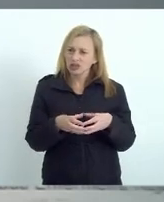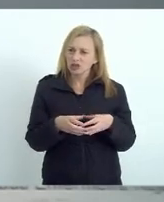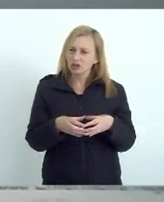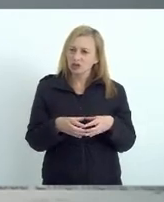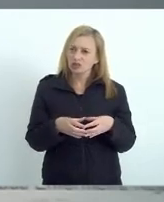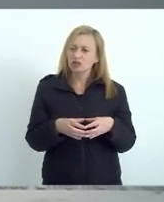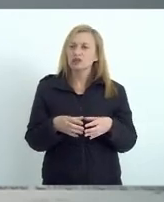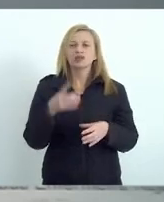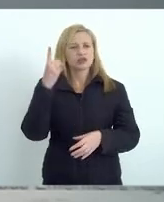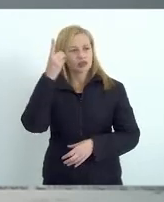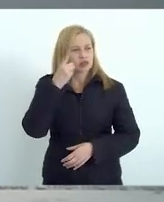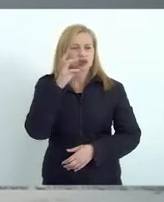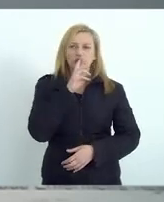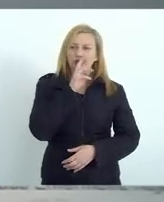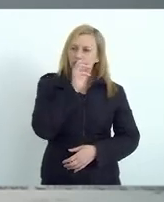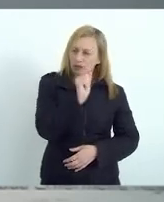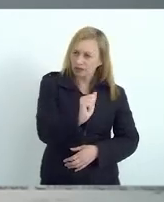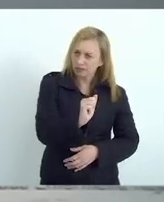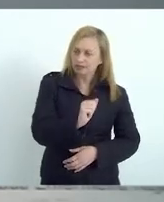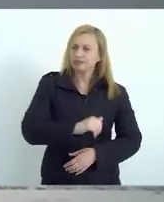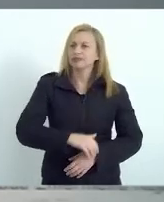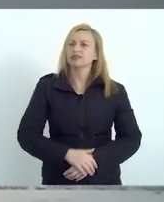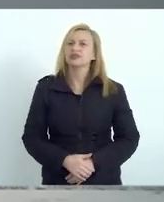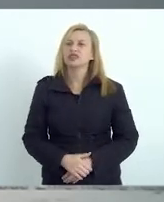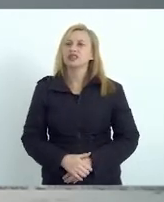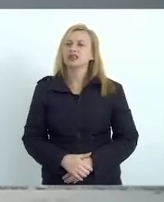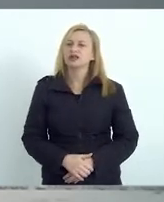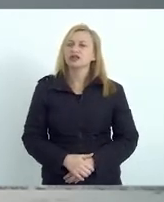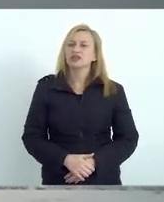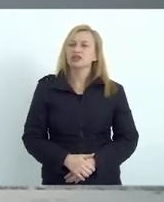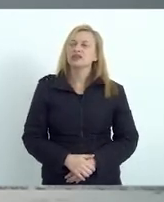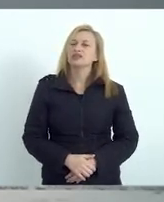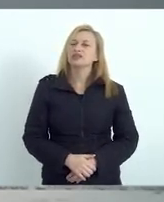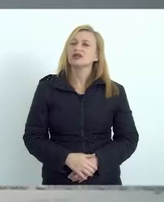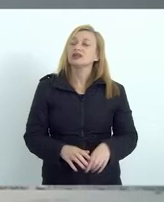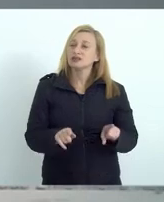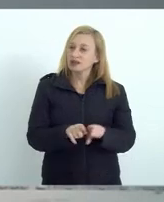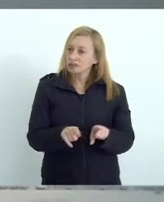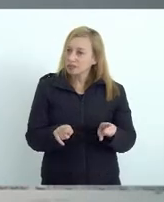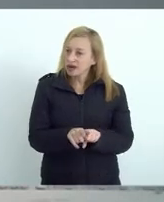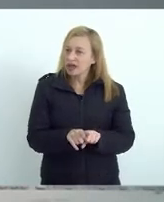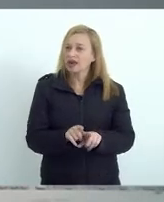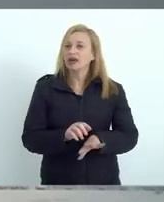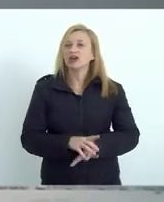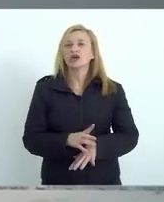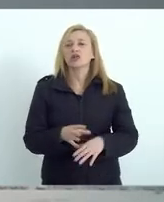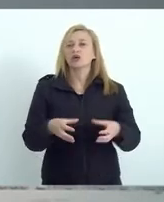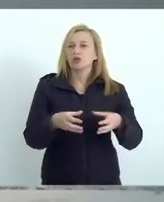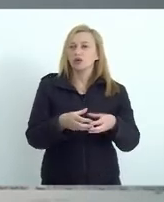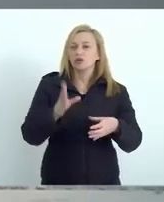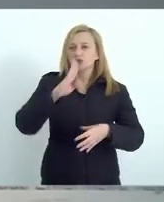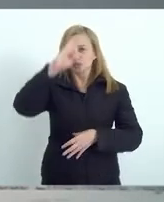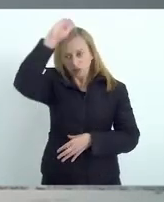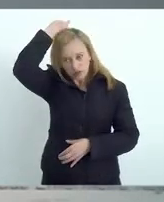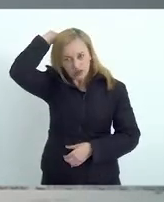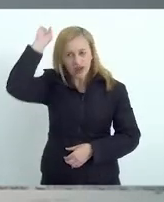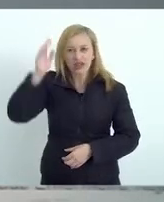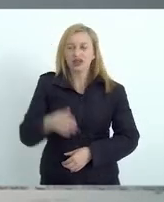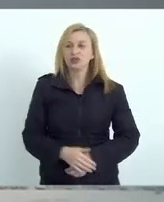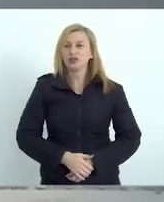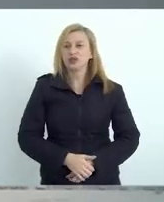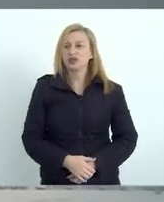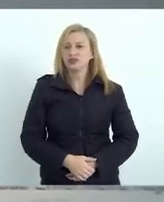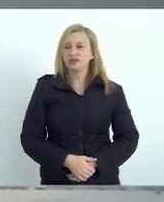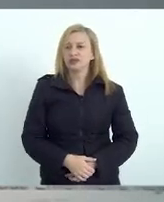Deputado Rodrigo Amorim cumprimentar o Corpo de Bombeiros na figura do coronel